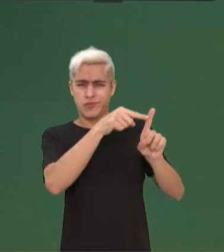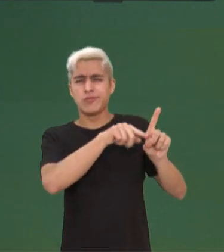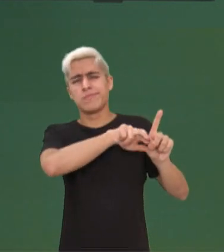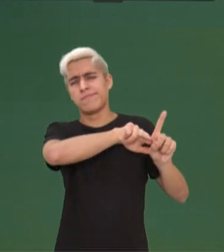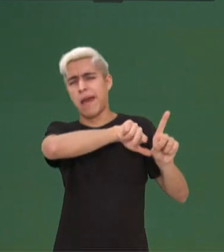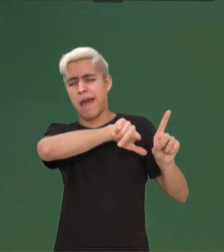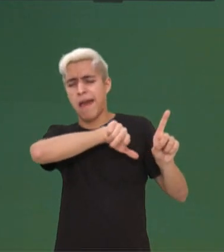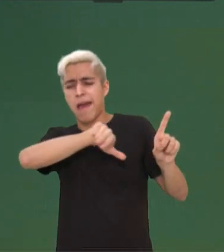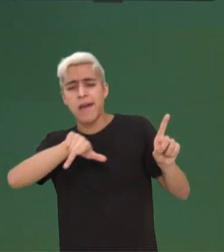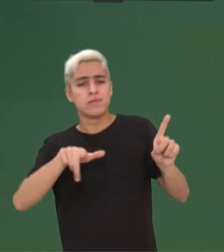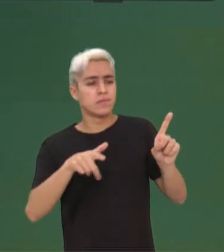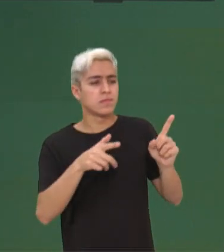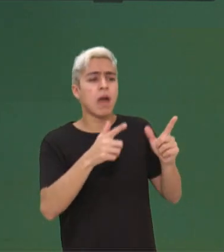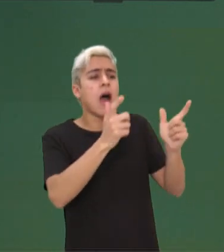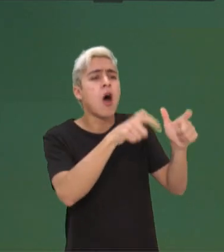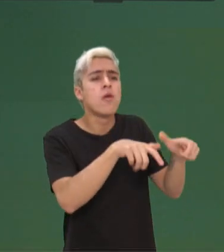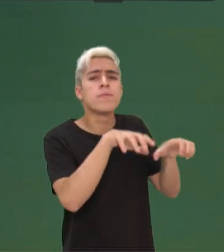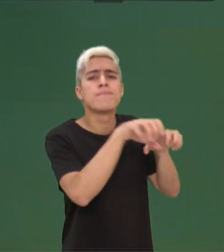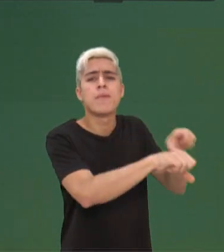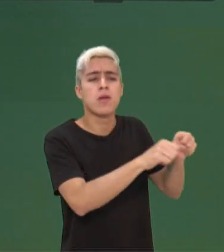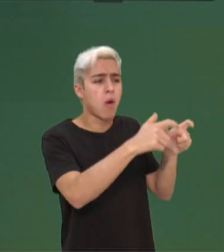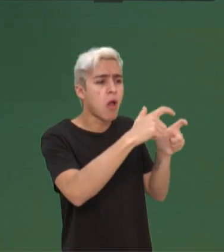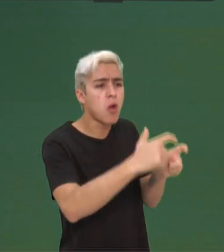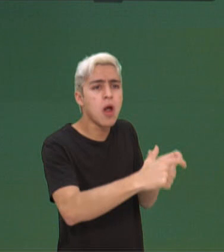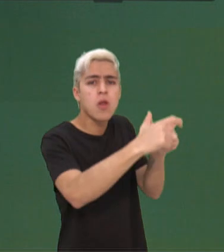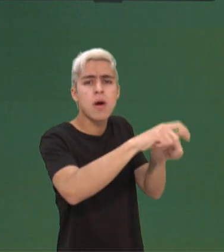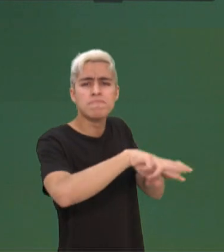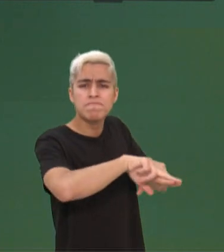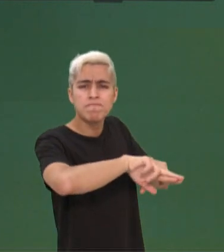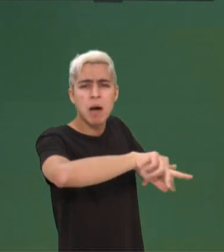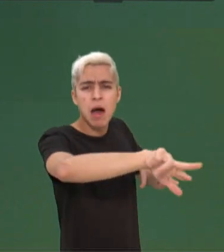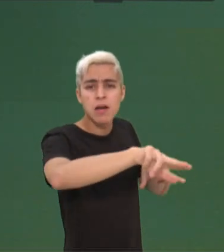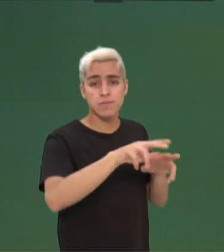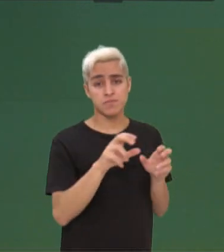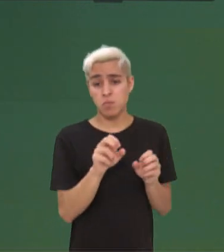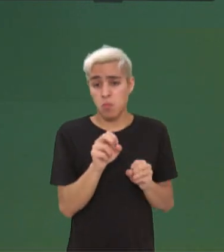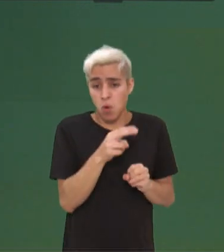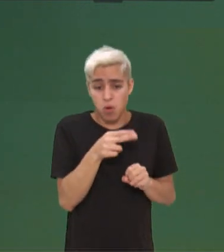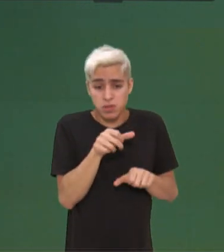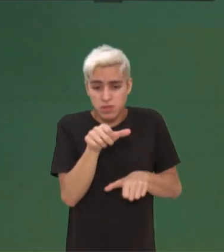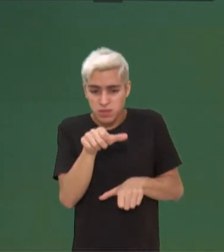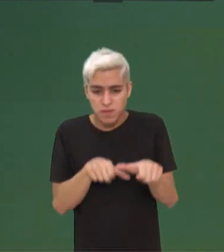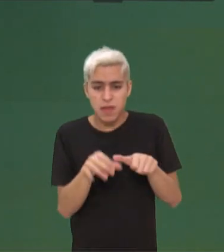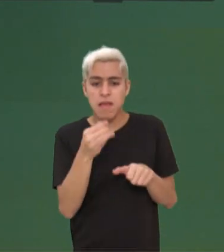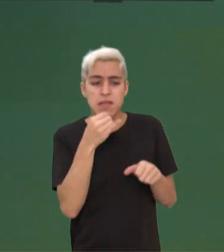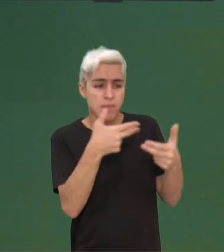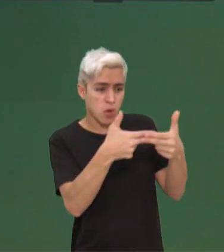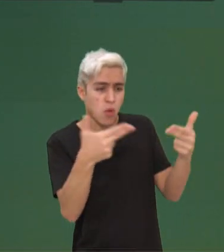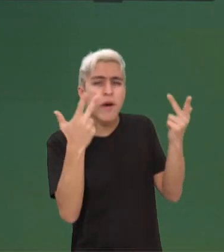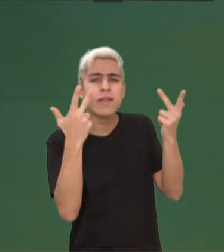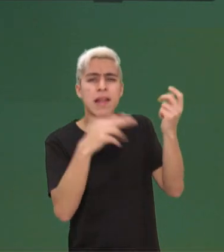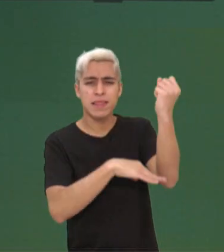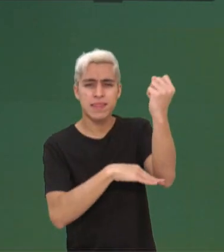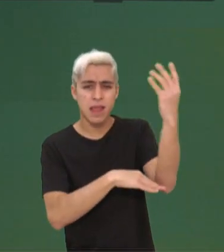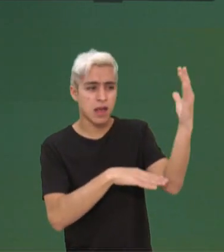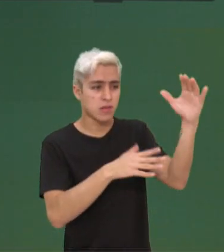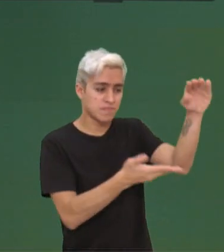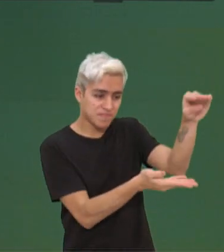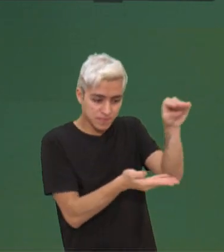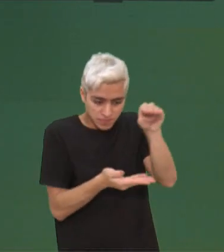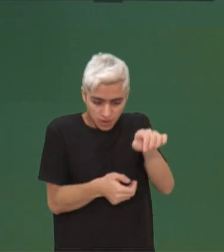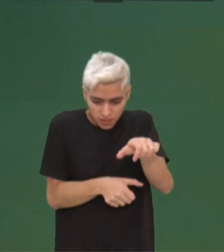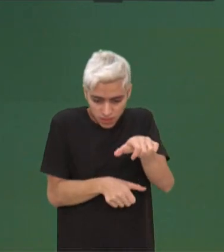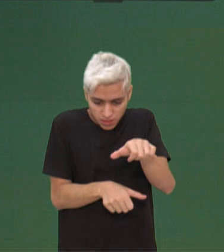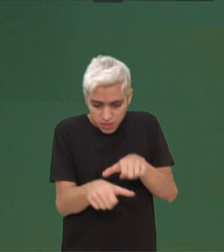né? Diferentes origens da matéria-prima. Ou transformado. Ou eu peguei algo da natureza,